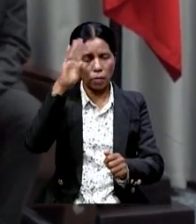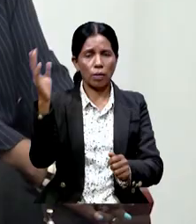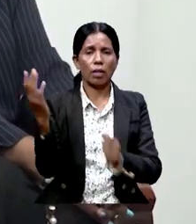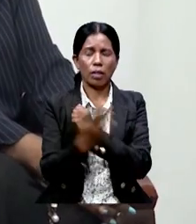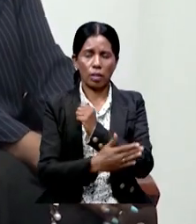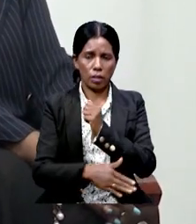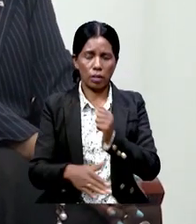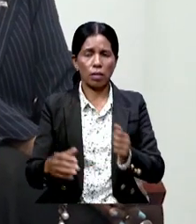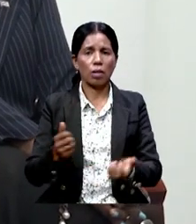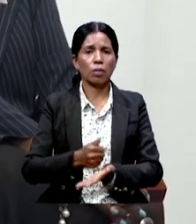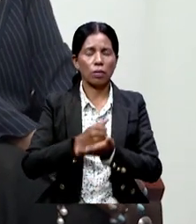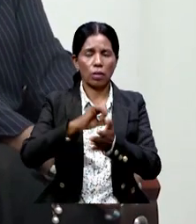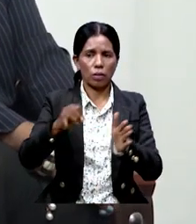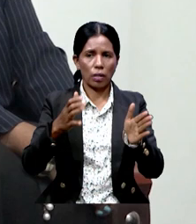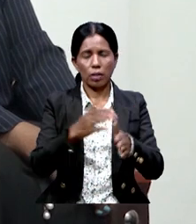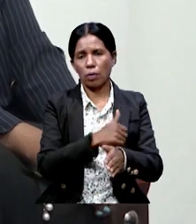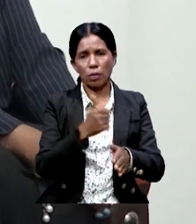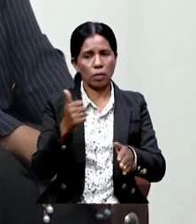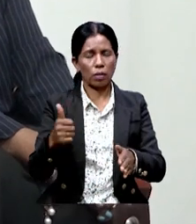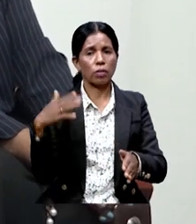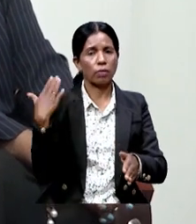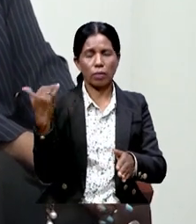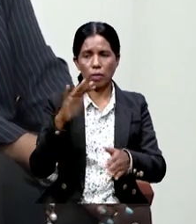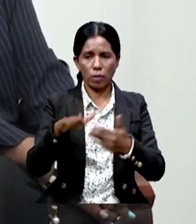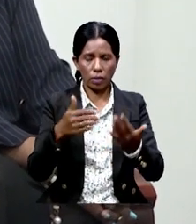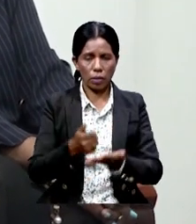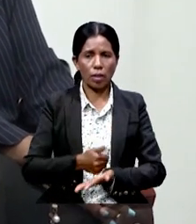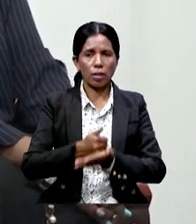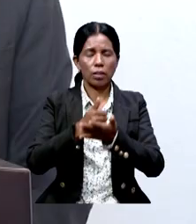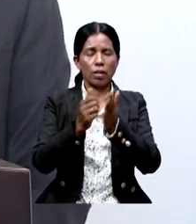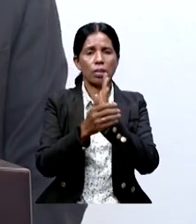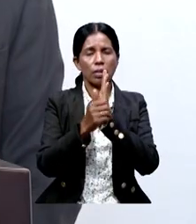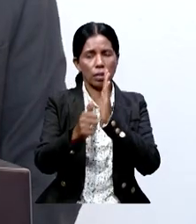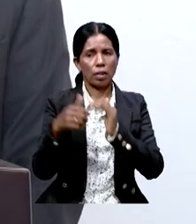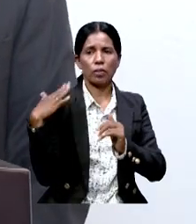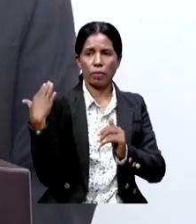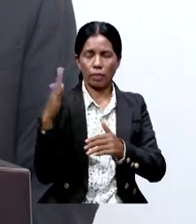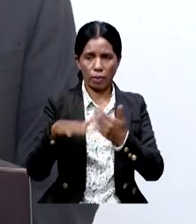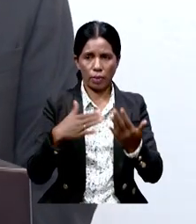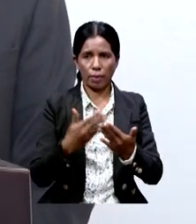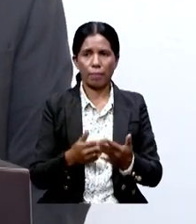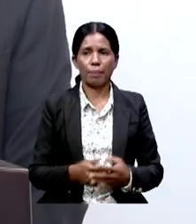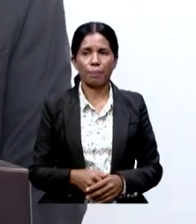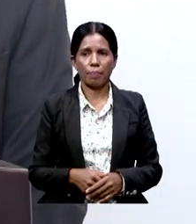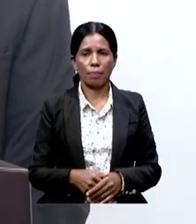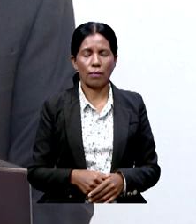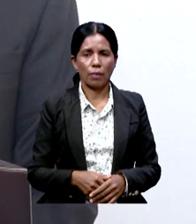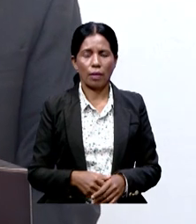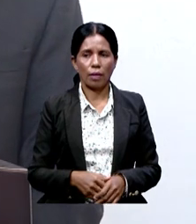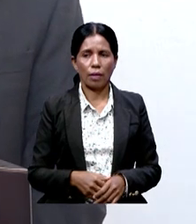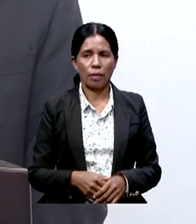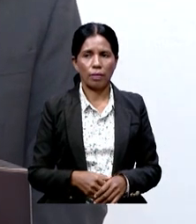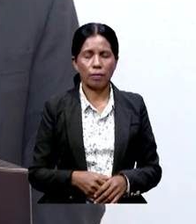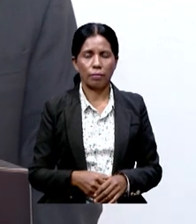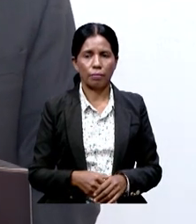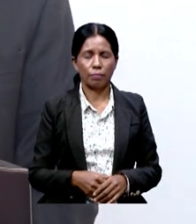Cira, no foi ensaio Cira Seluc, lhe usa informação, o de assa capacidade de juventude sirnian. Que ha tenido a amabilidade de recibirnos en